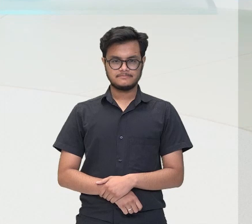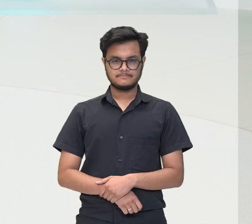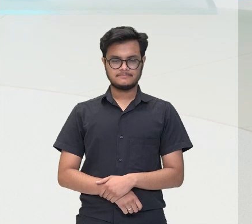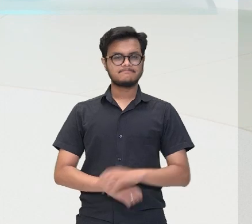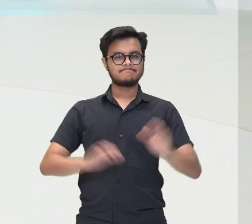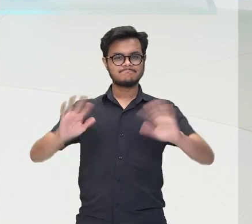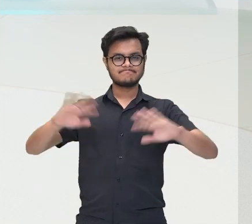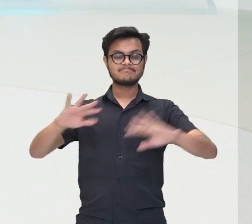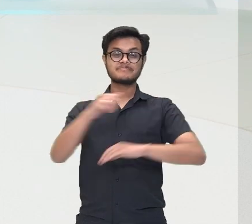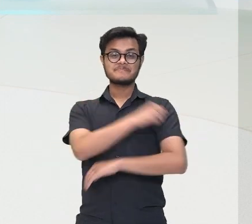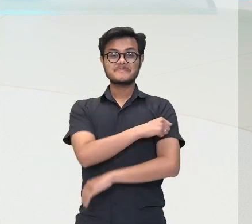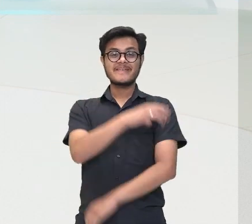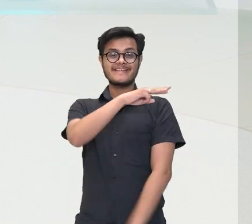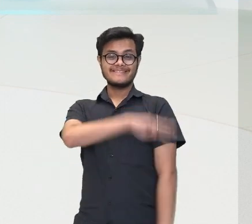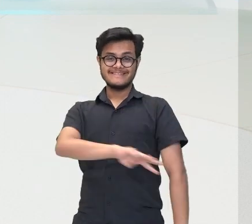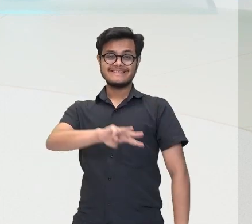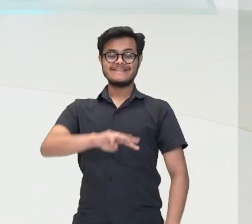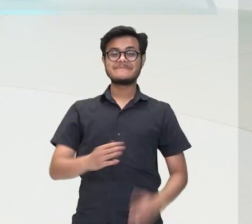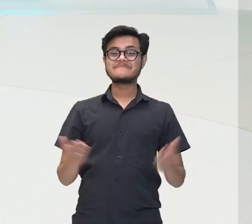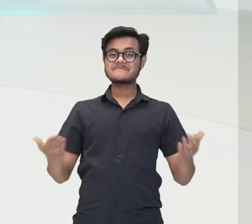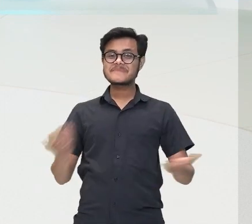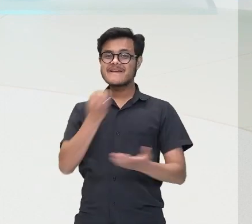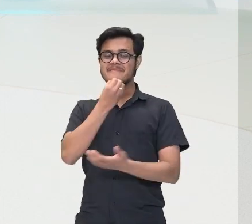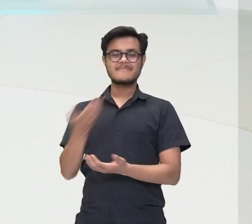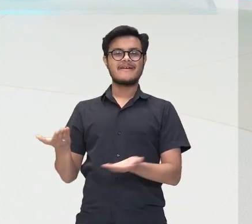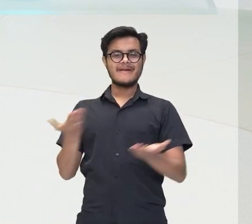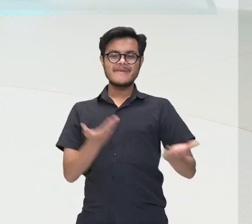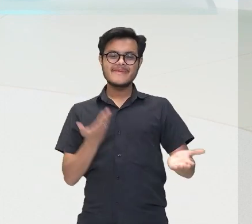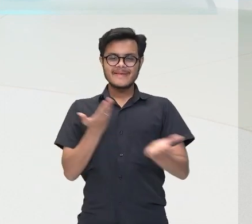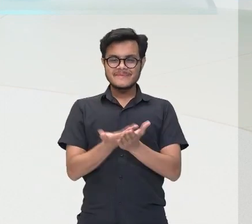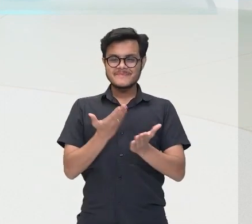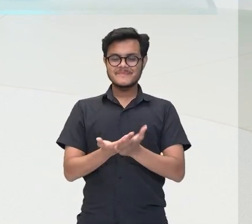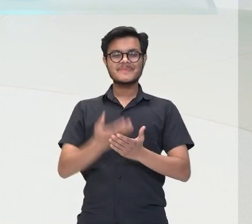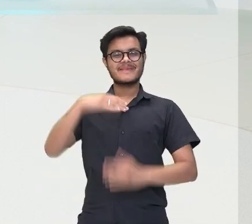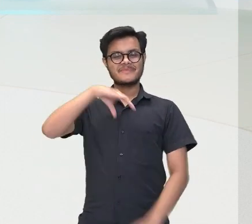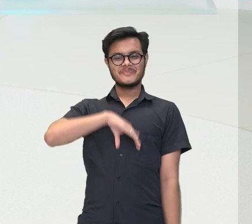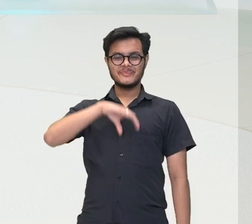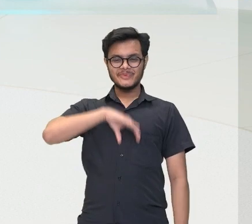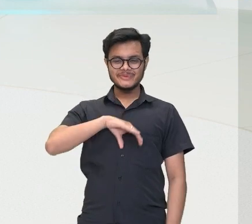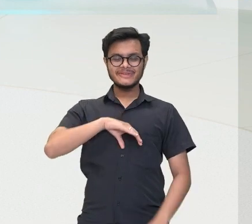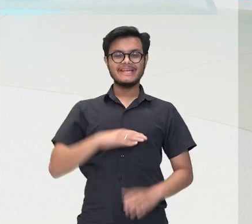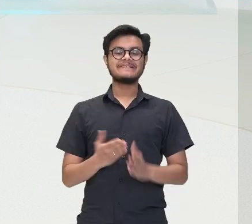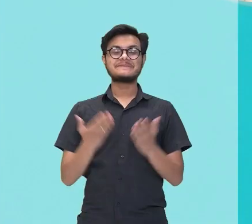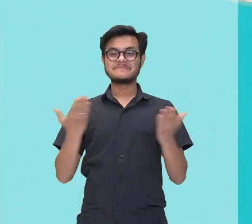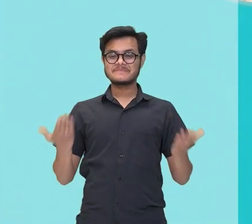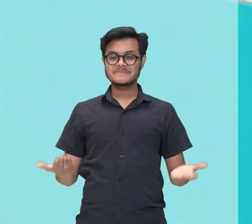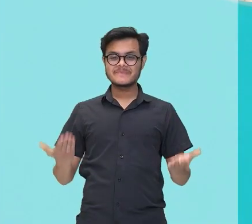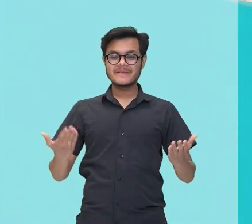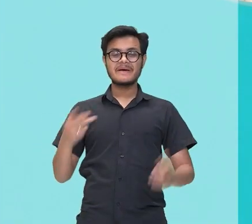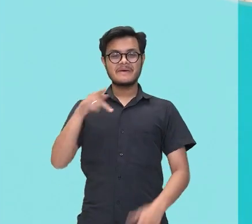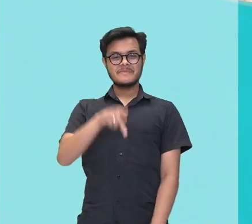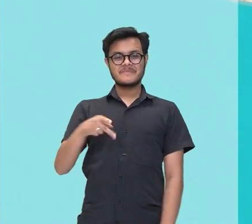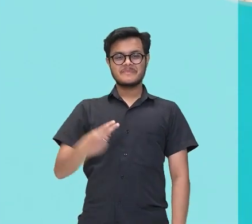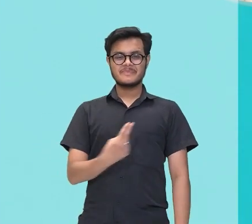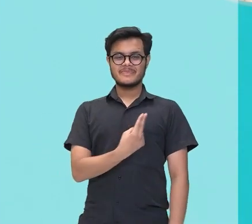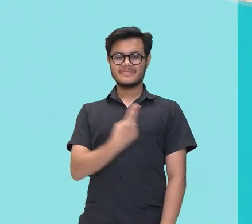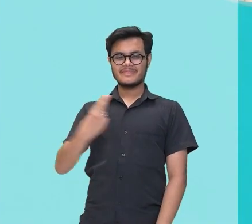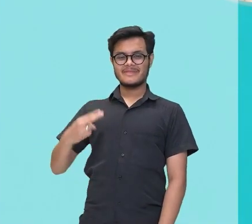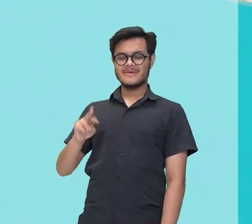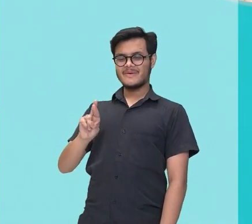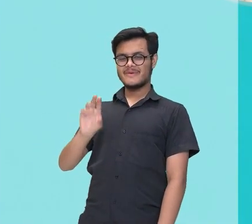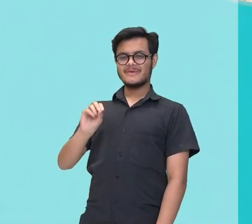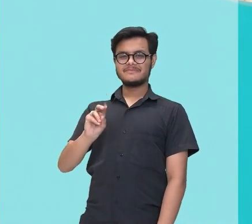Olá, alunos da terceira série, sejam bem-vindos a mais uma aula de língua portuguesa. Eu sou o professor